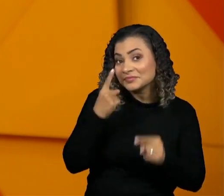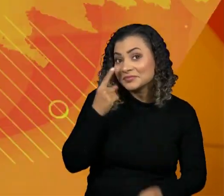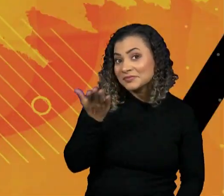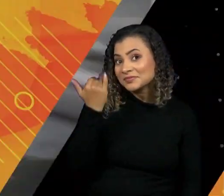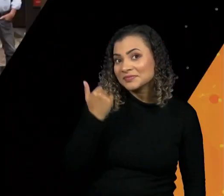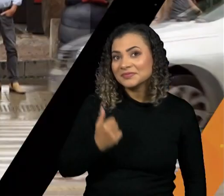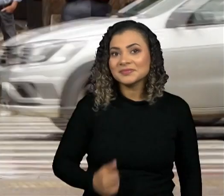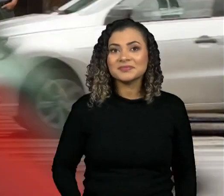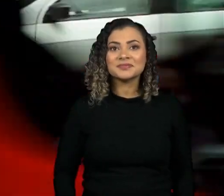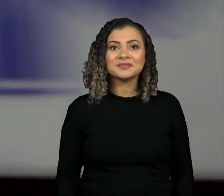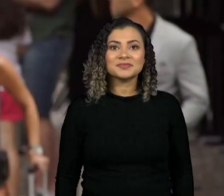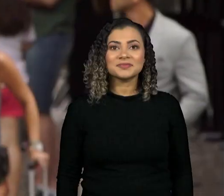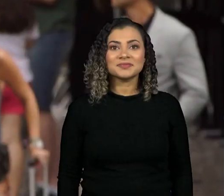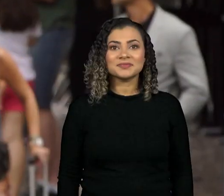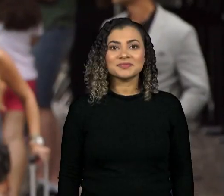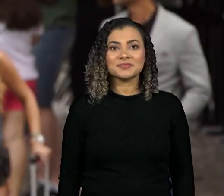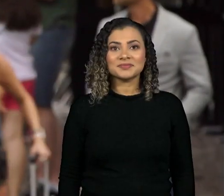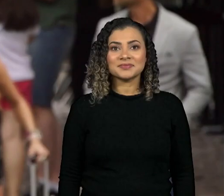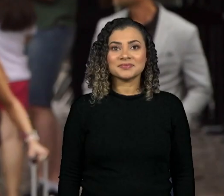olhada.